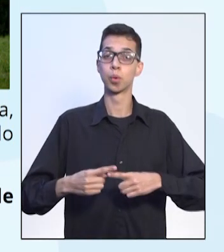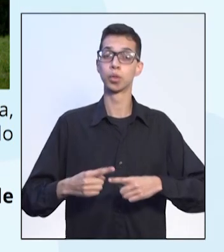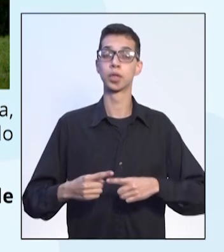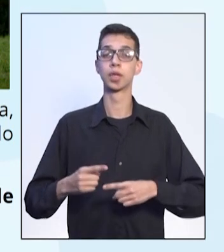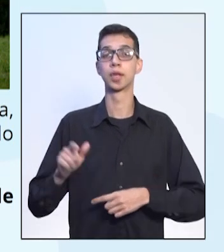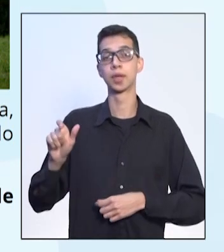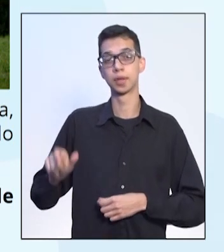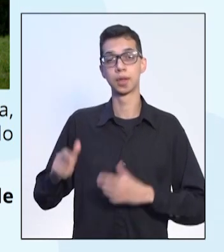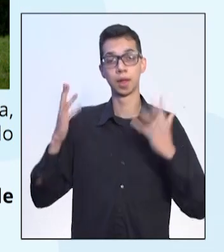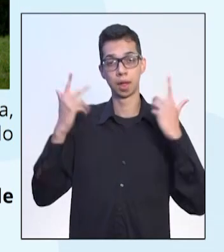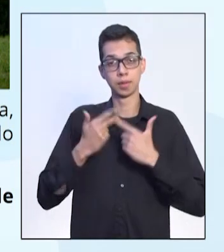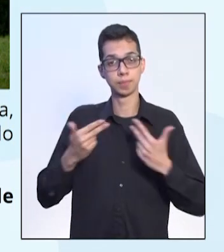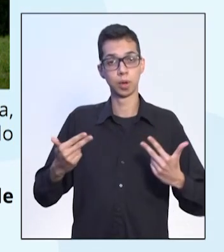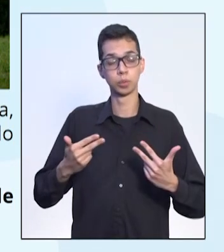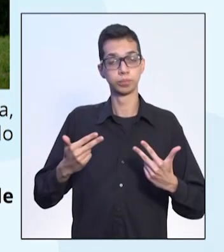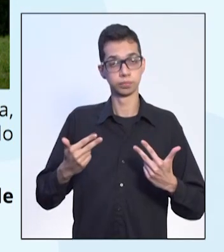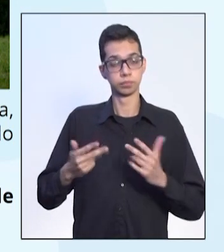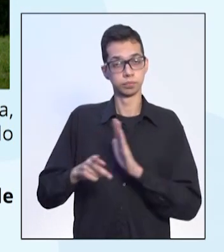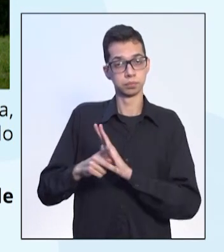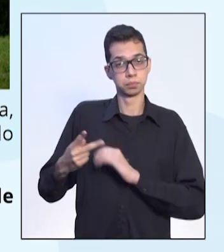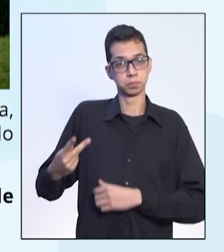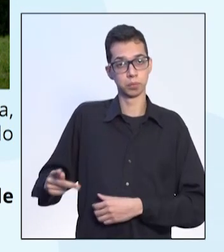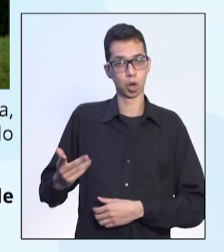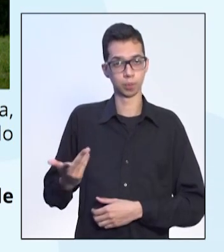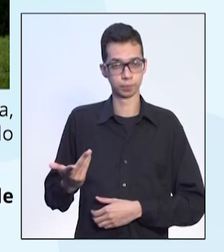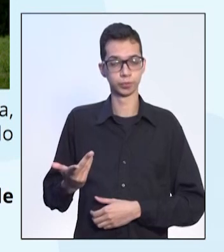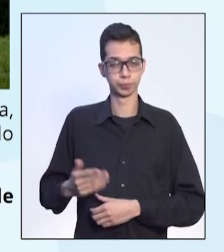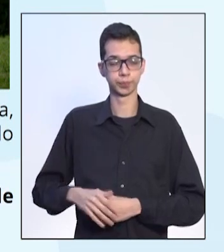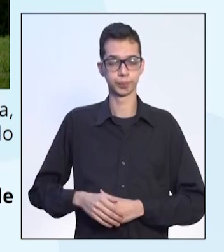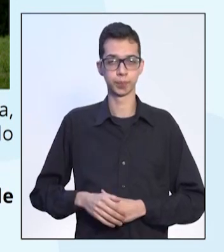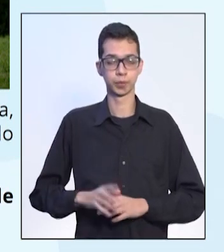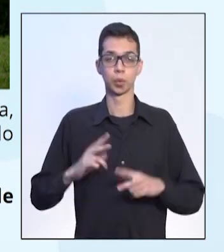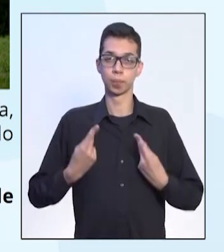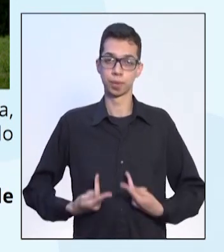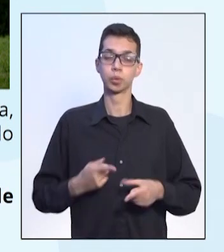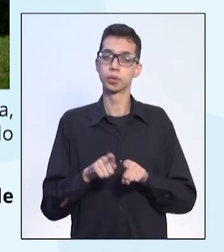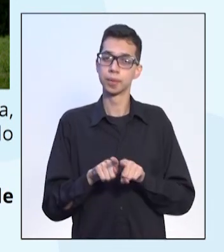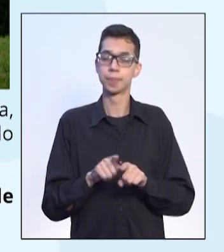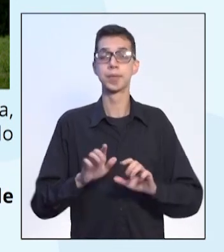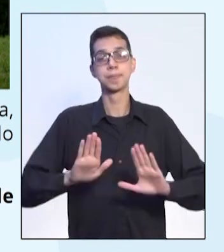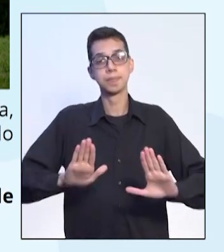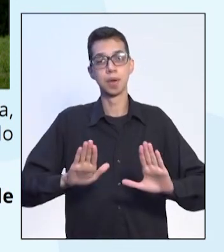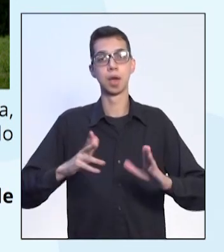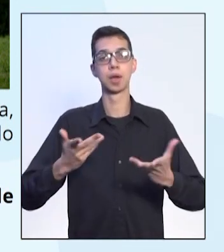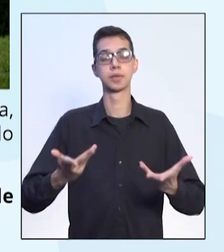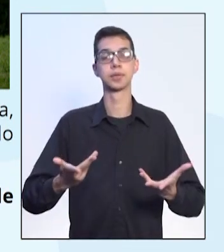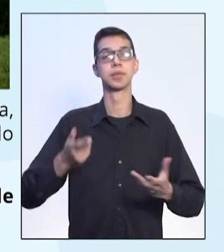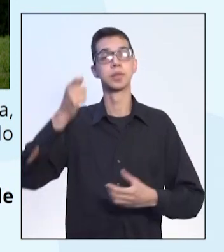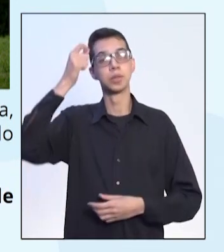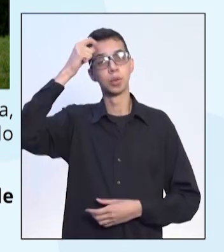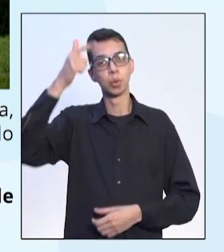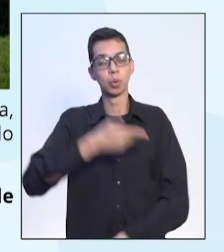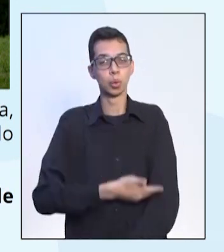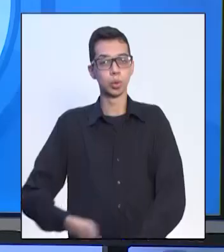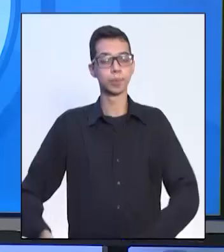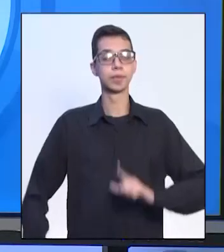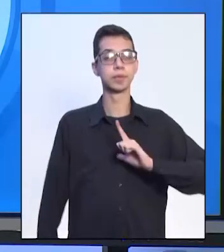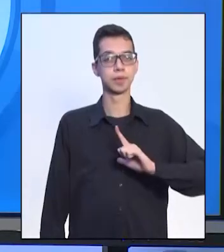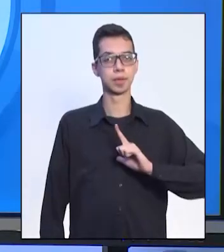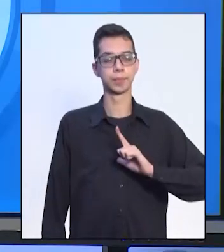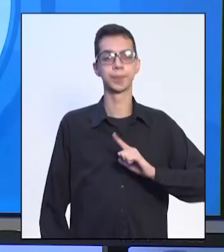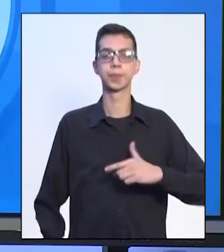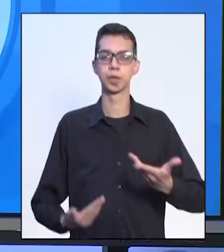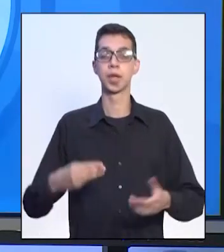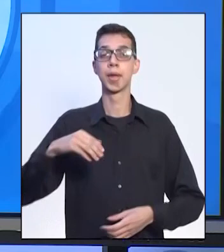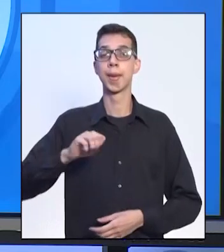cultura, obviamente. Mas é uma atividade humana em parceria ou até em sobreposição com a natureza. Né? Por isso que Marx, por exemplo, vai dizer